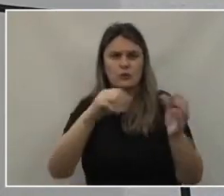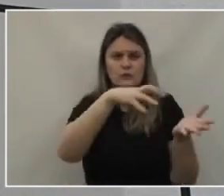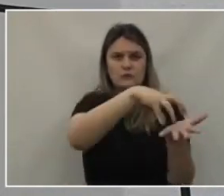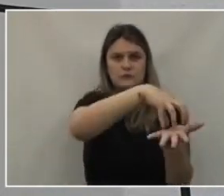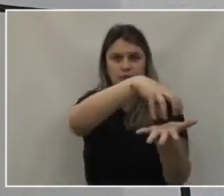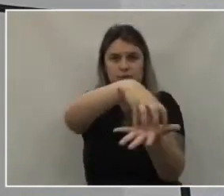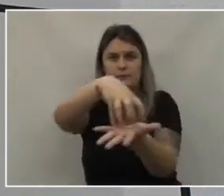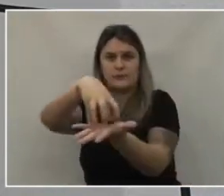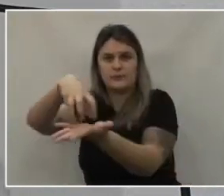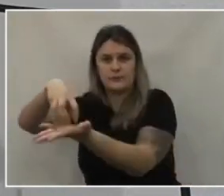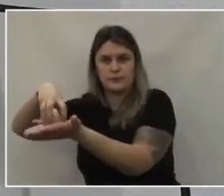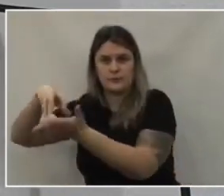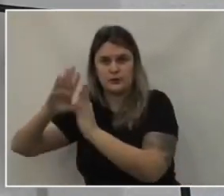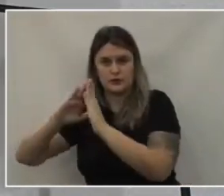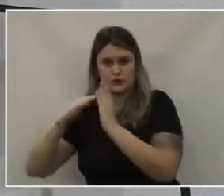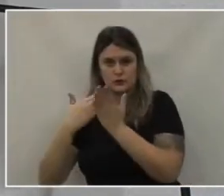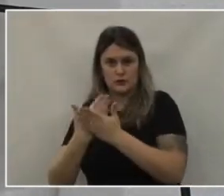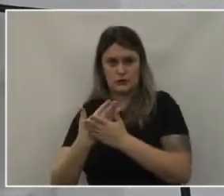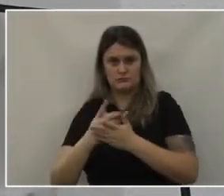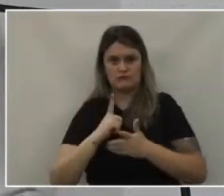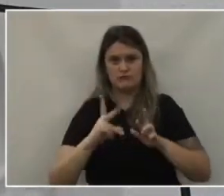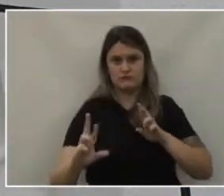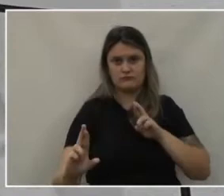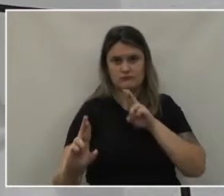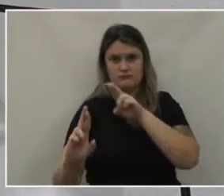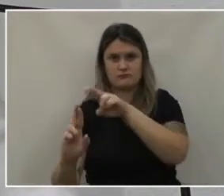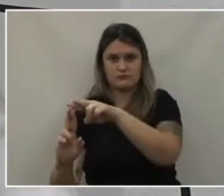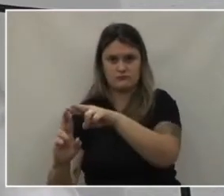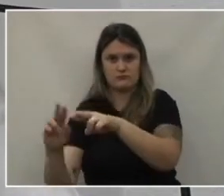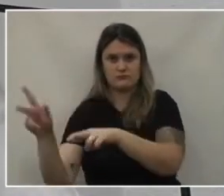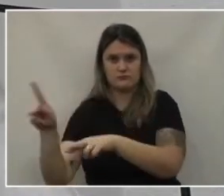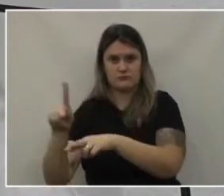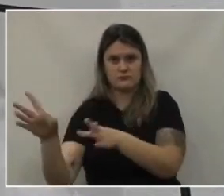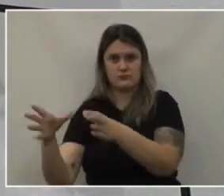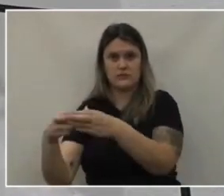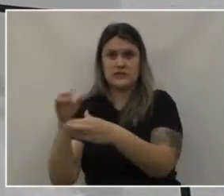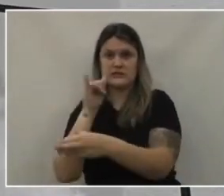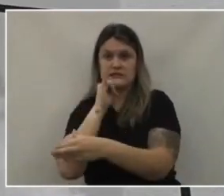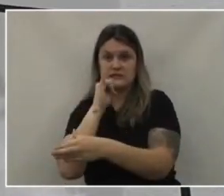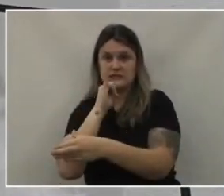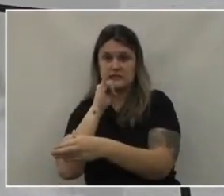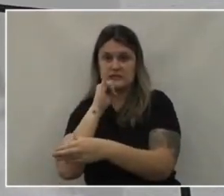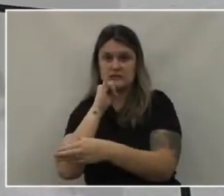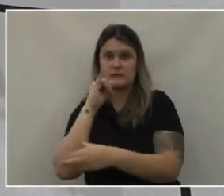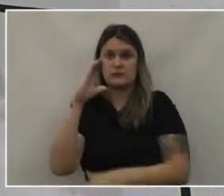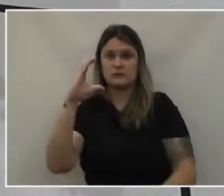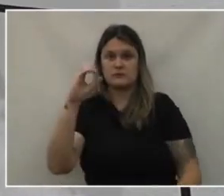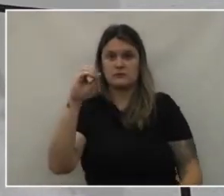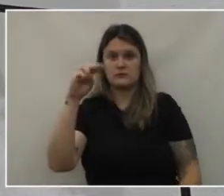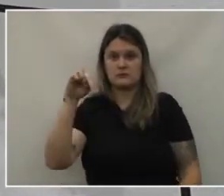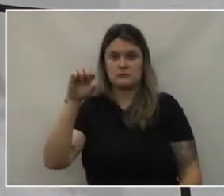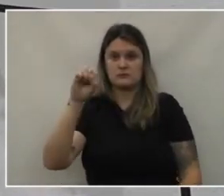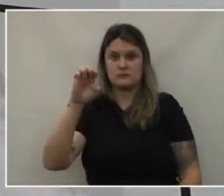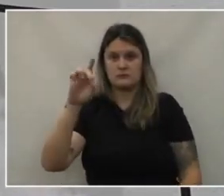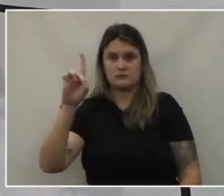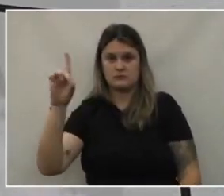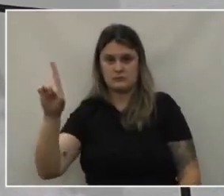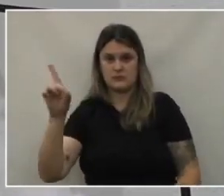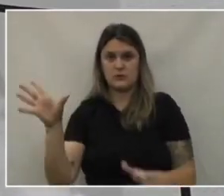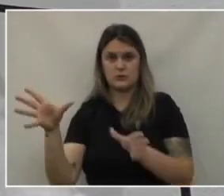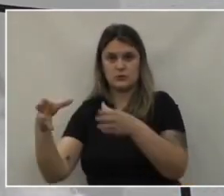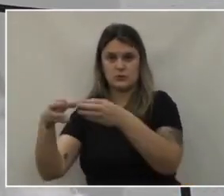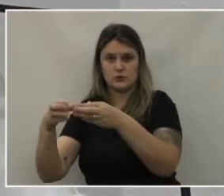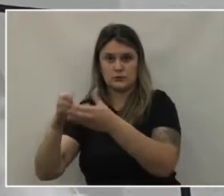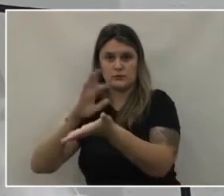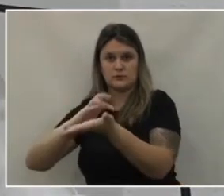instituições que representam os educadores, a exemplo do CONSED, que é o Conselho Nacional de Secretários de